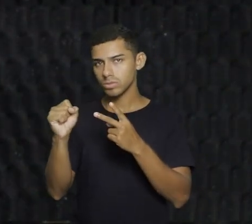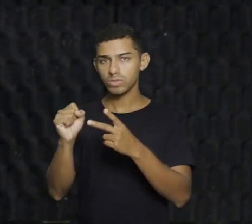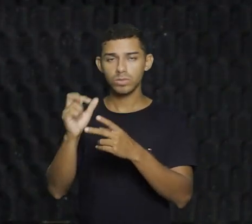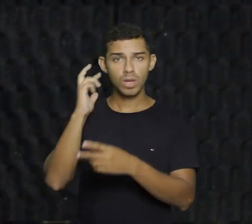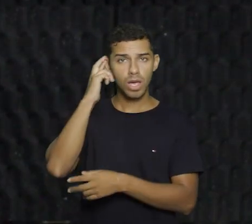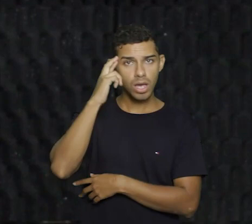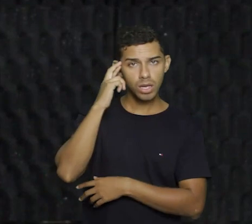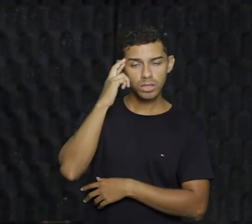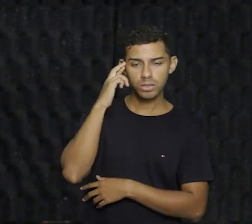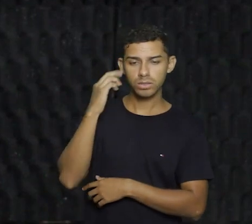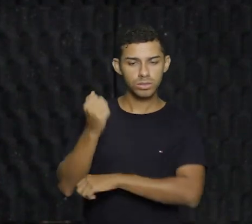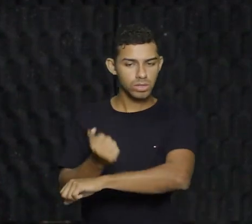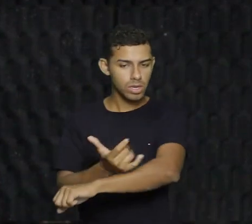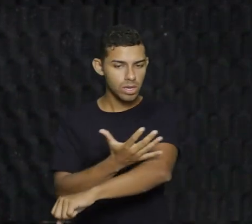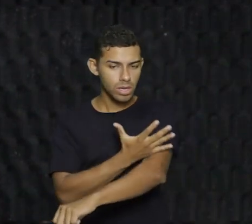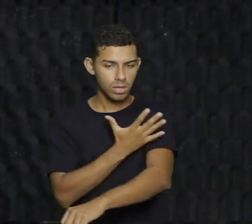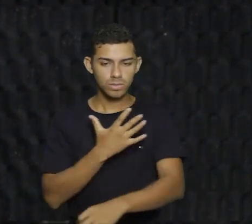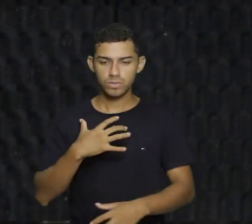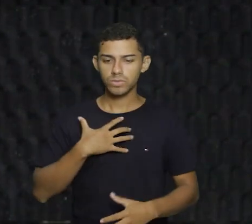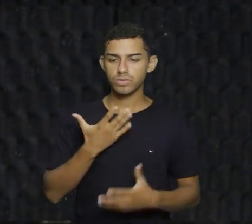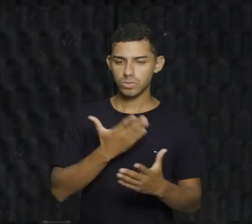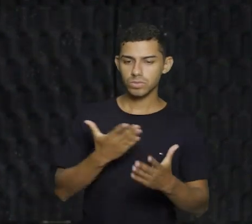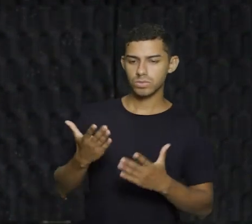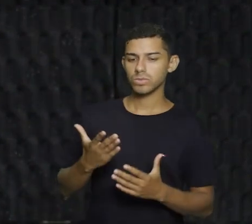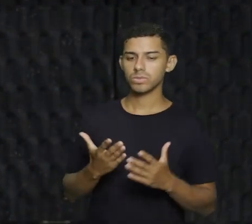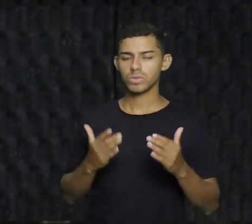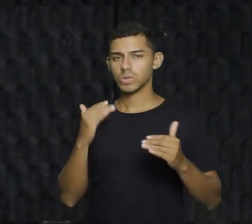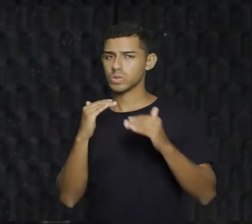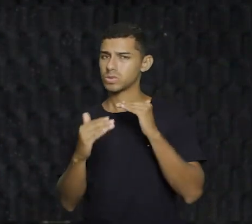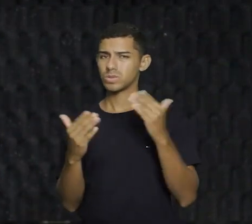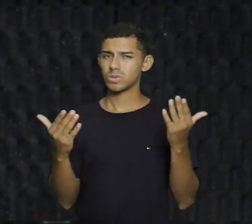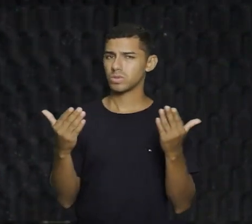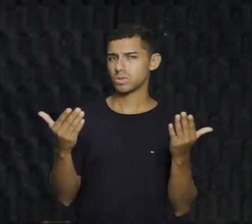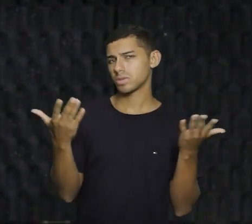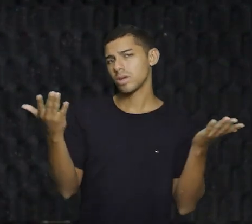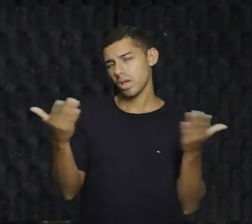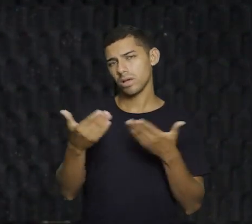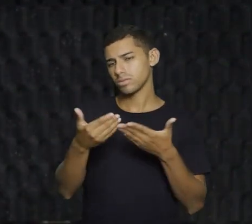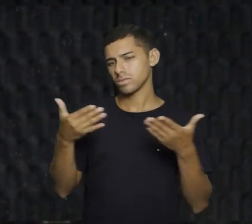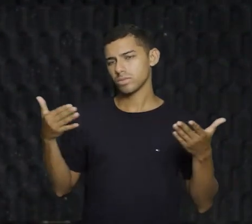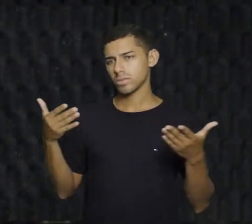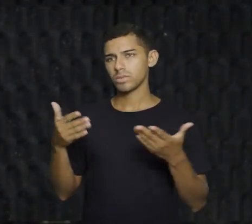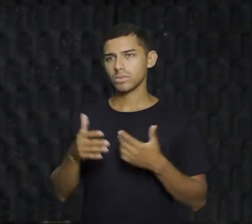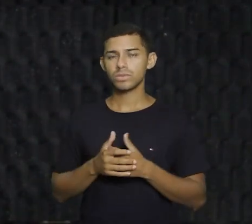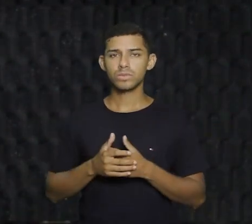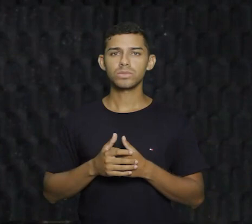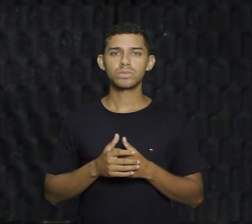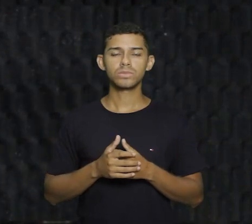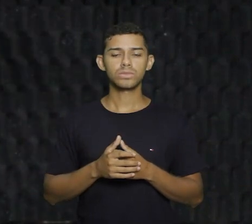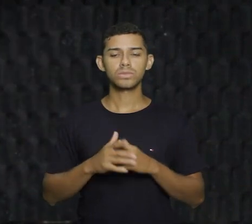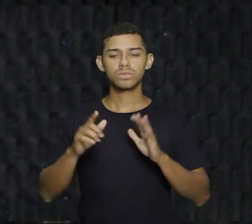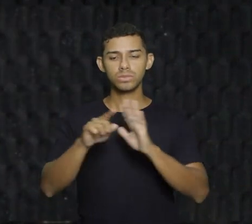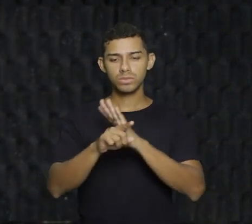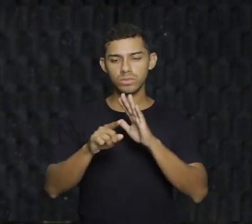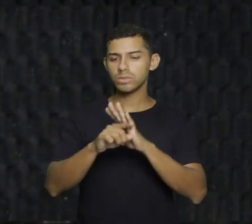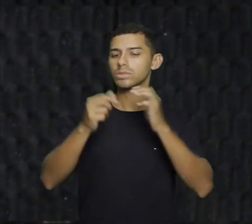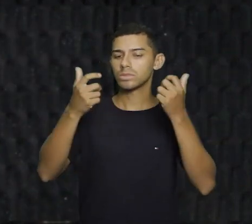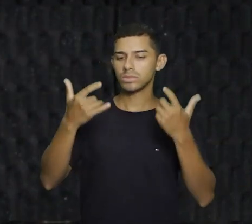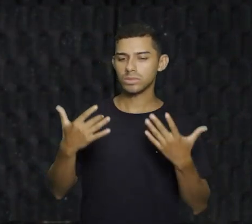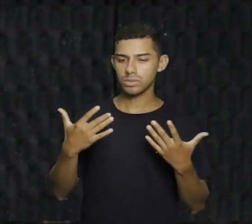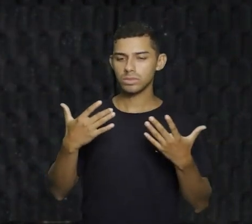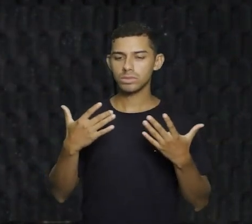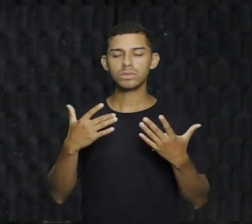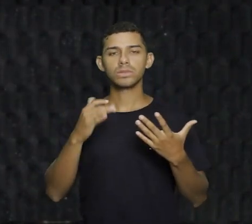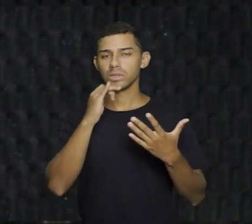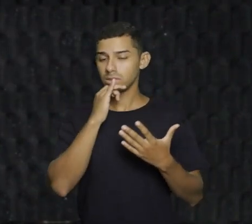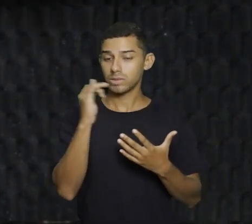está associada à figura feminina, e a razão masculina. Eu discordo hoje disso, aliás, há muito tempo, né? Mas a gente não vai entrar em questão. E o